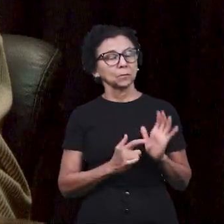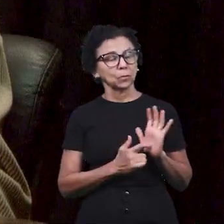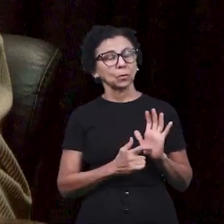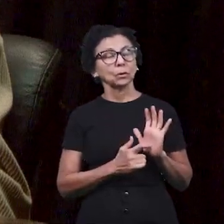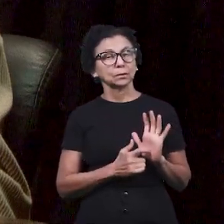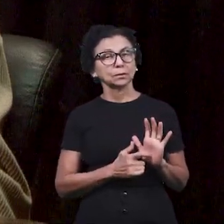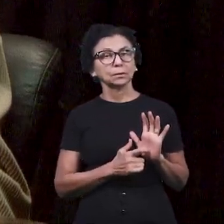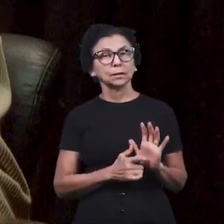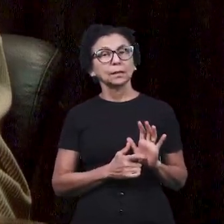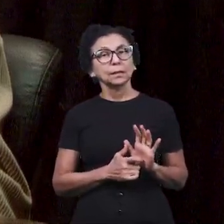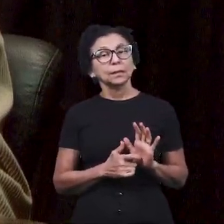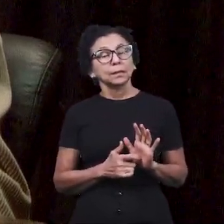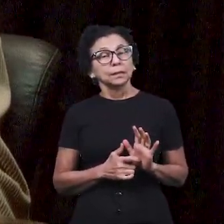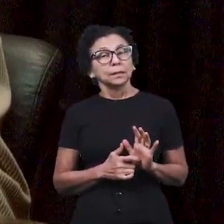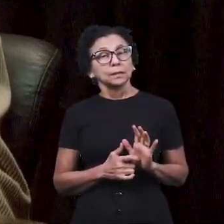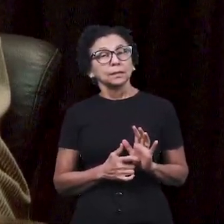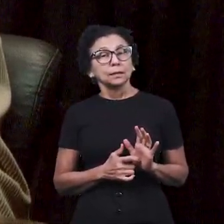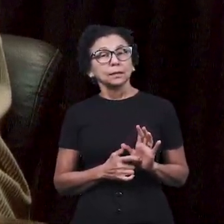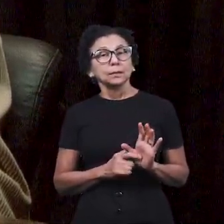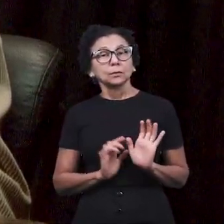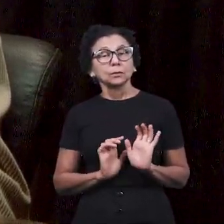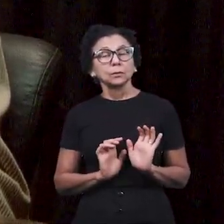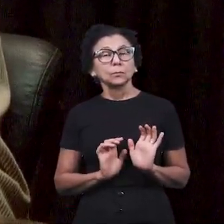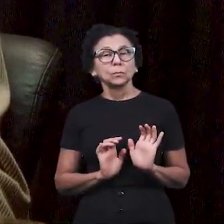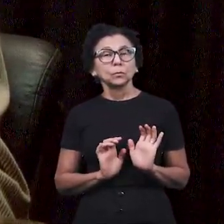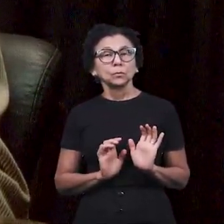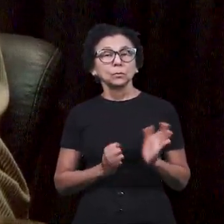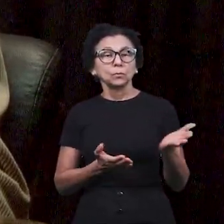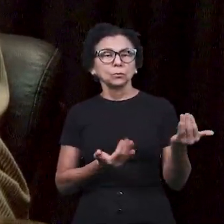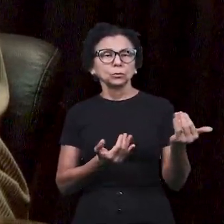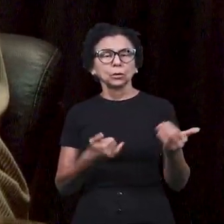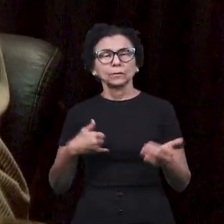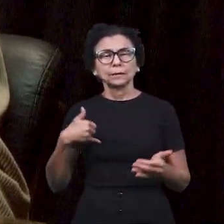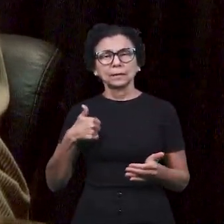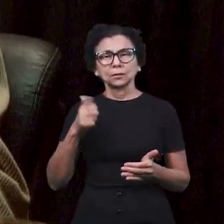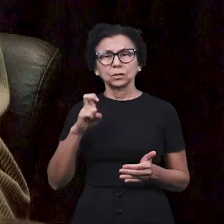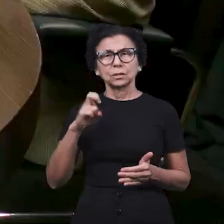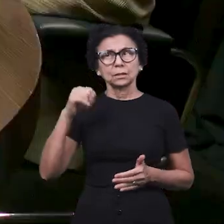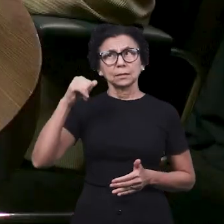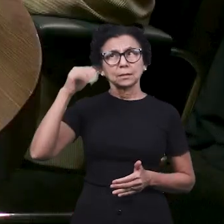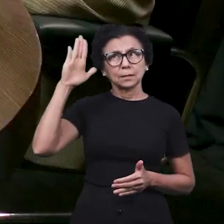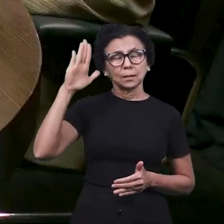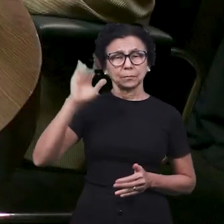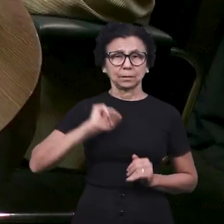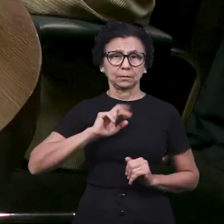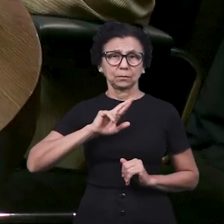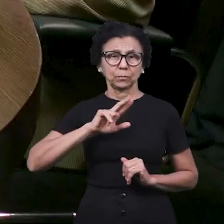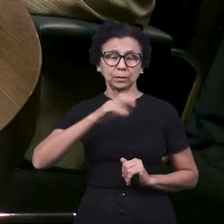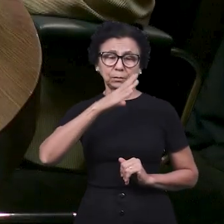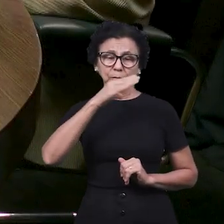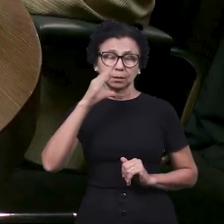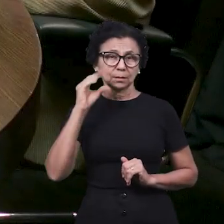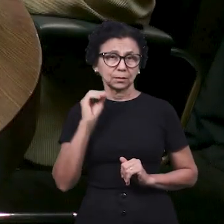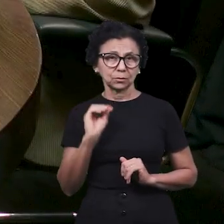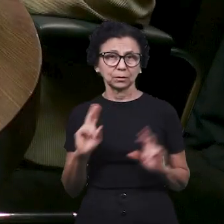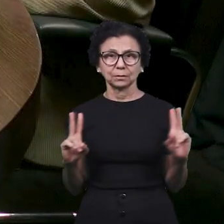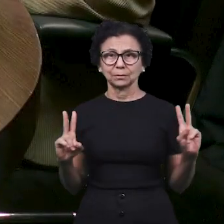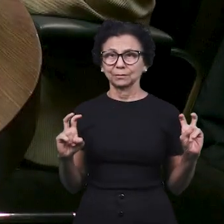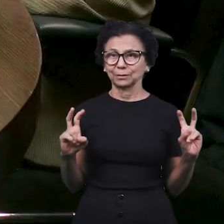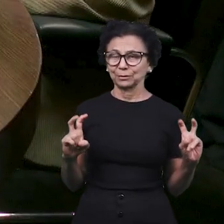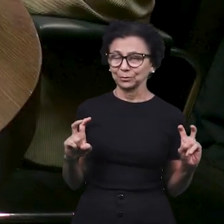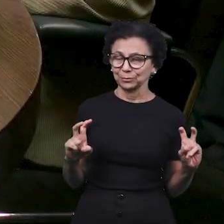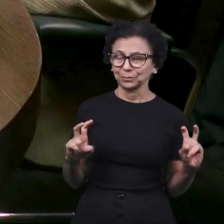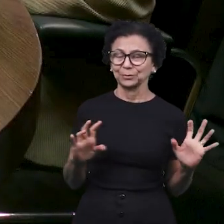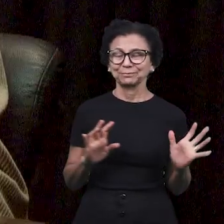importante o jovem, quando nós estamos falando de jovem, a partir de 15 anos, nós não estamos falando para adolescente, não, né? Essa é uma Importante os